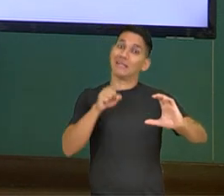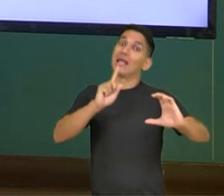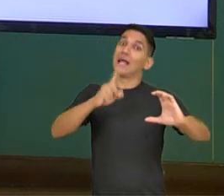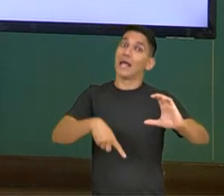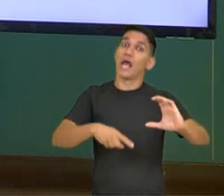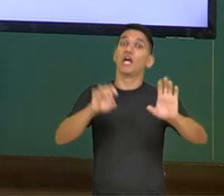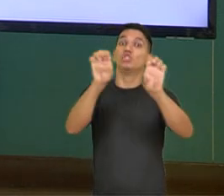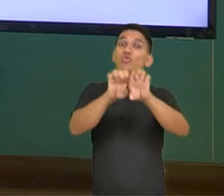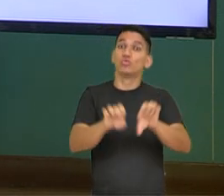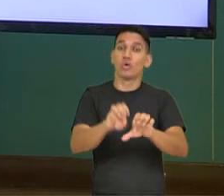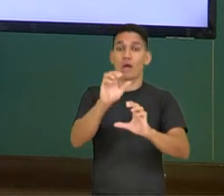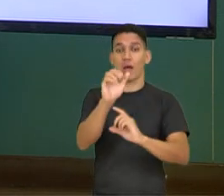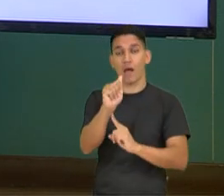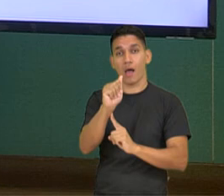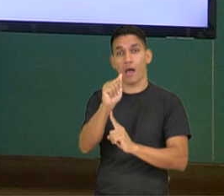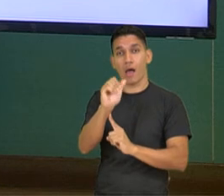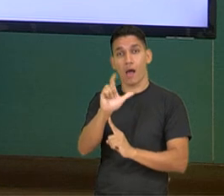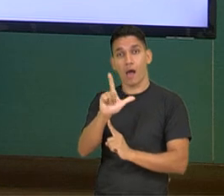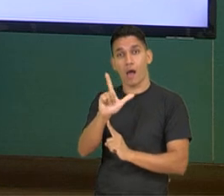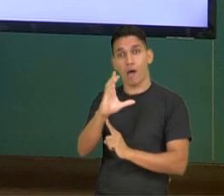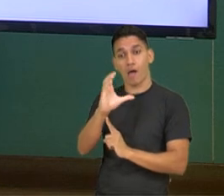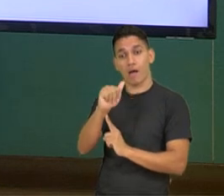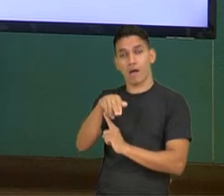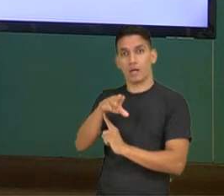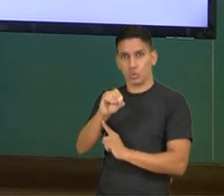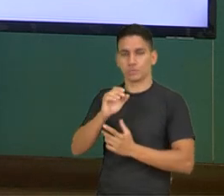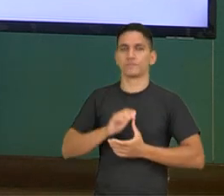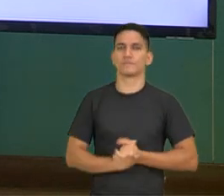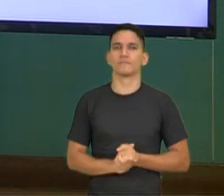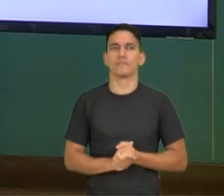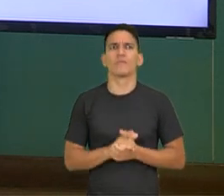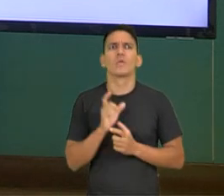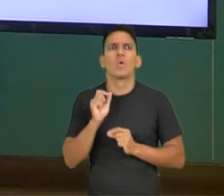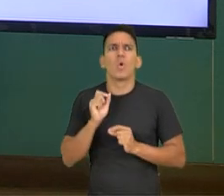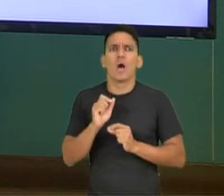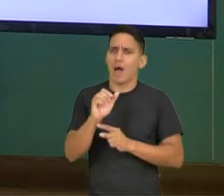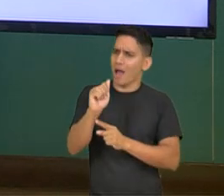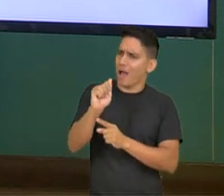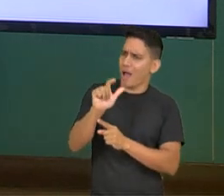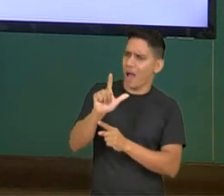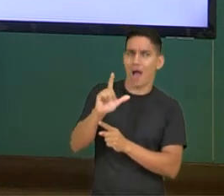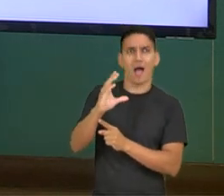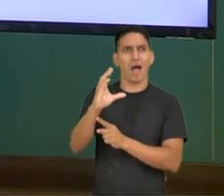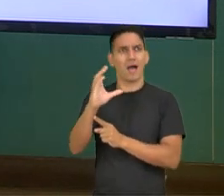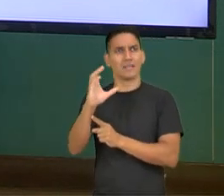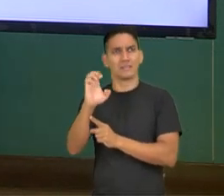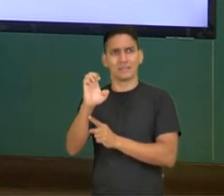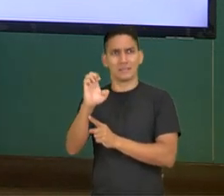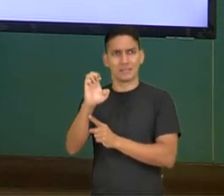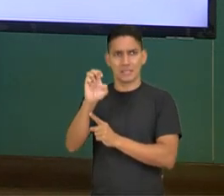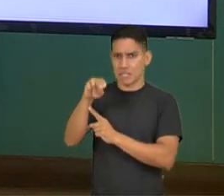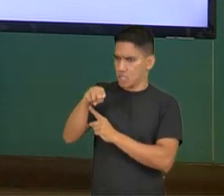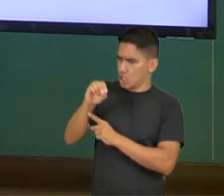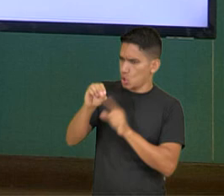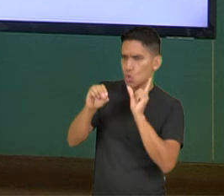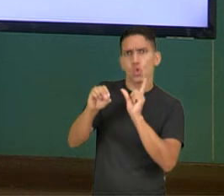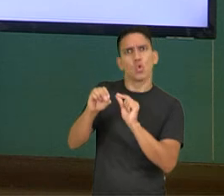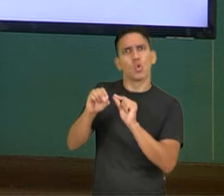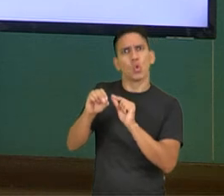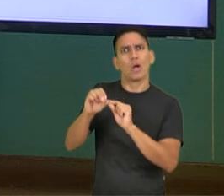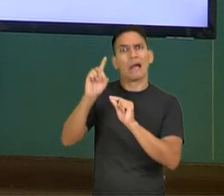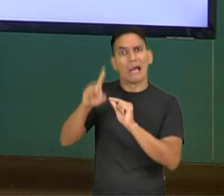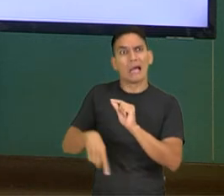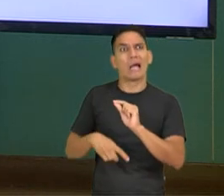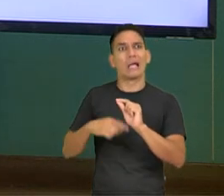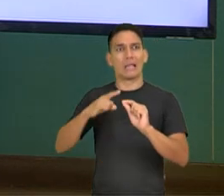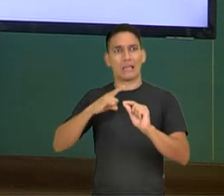um alcano. Os alcenos são aqueles hidrocarbonetos que têm uma ligação